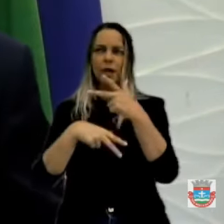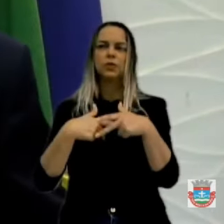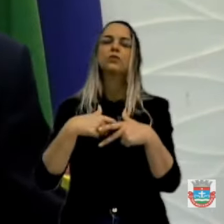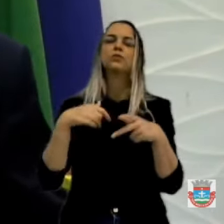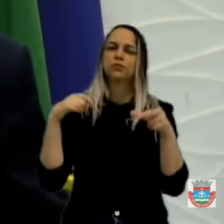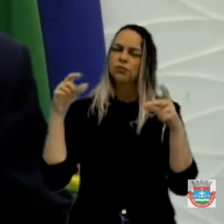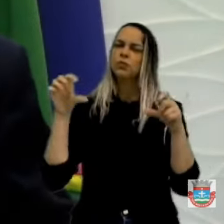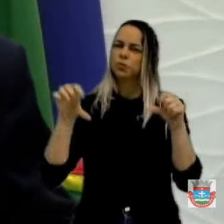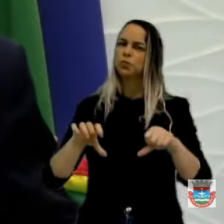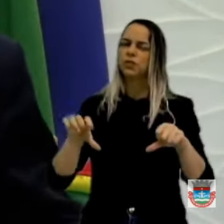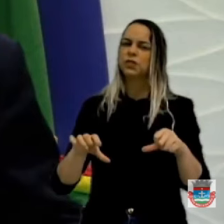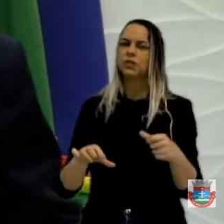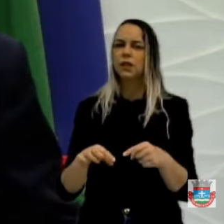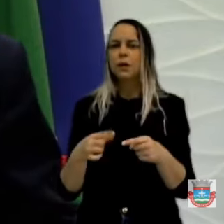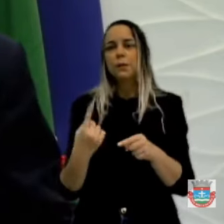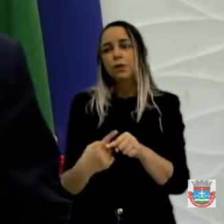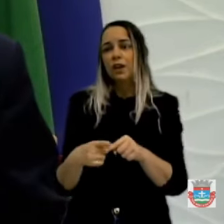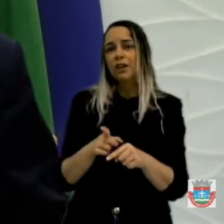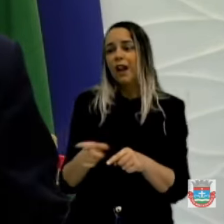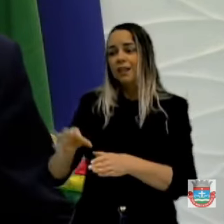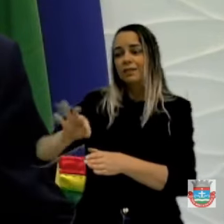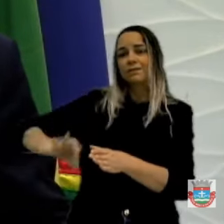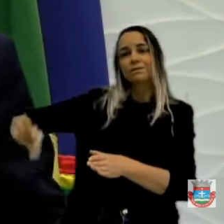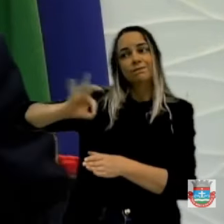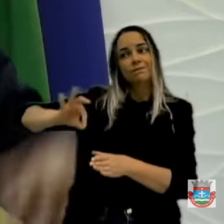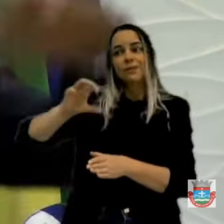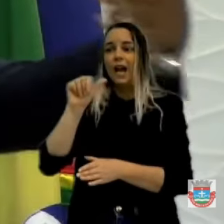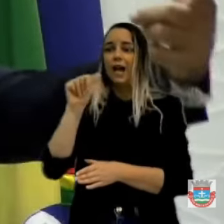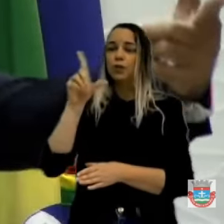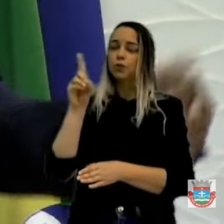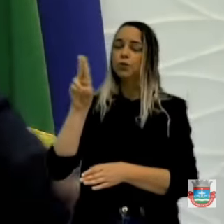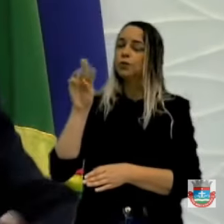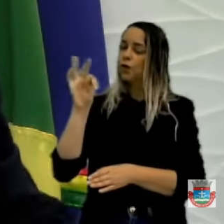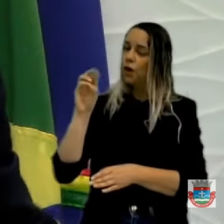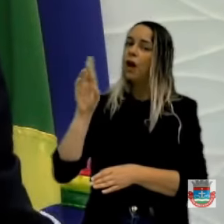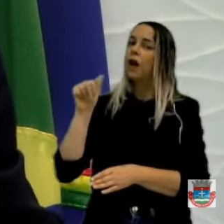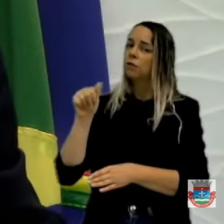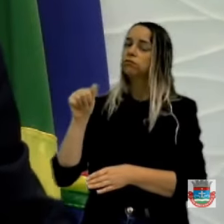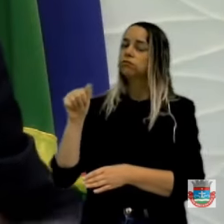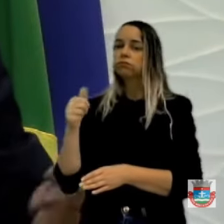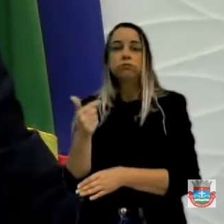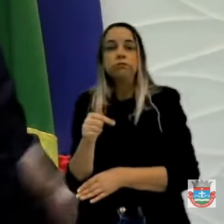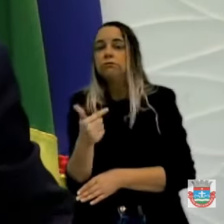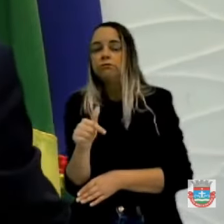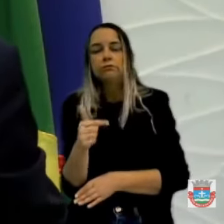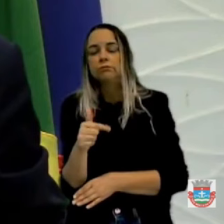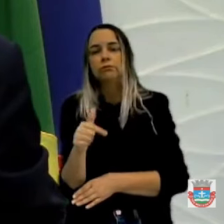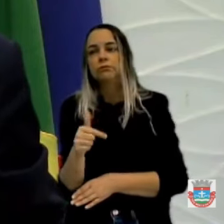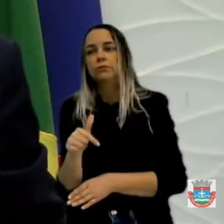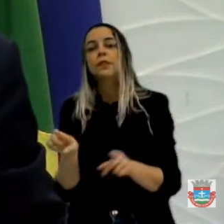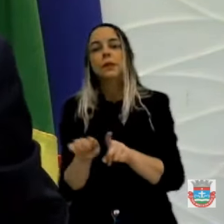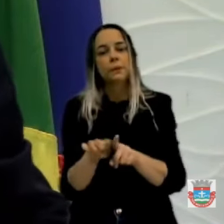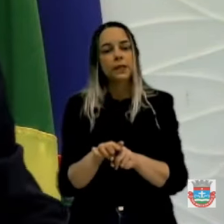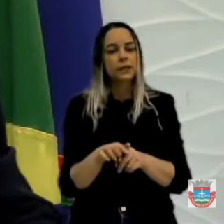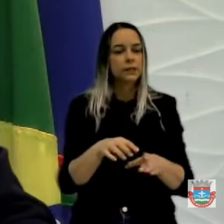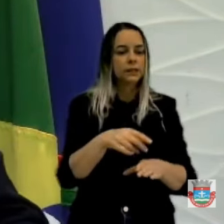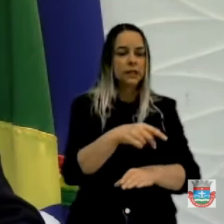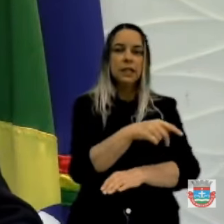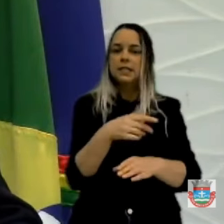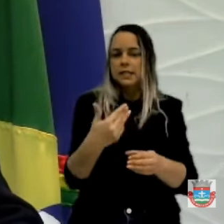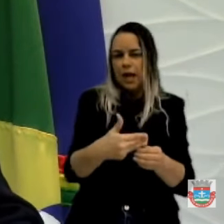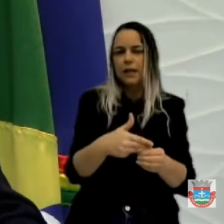nós não tínhamos a adutora da Vila do Espírito Santo. Nós tínhamos uma cidade esburacada, sem